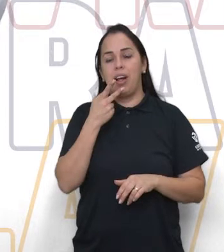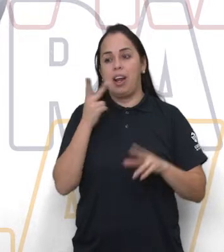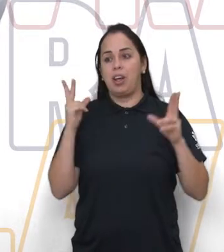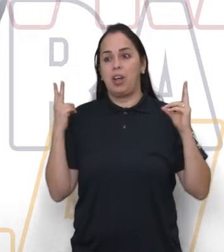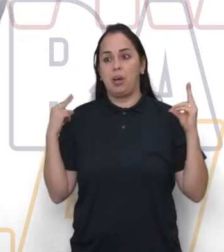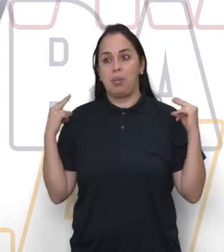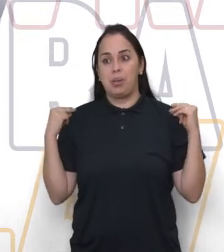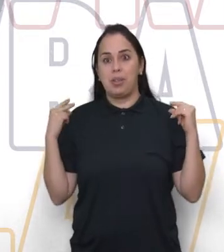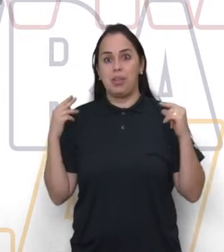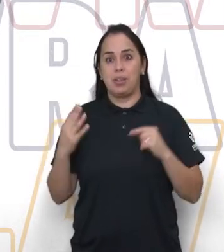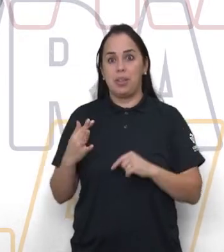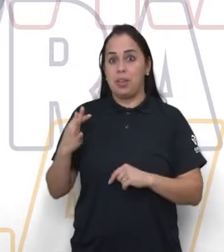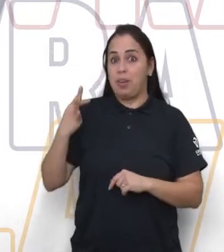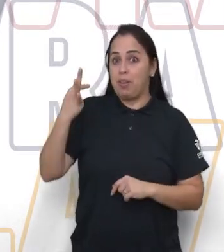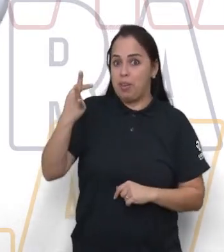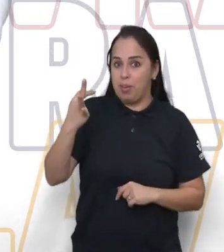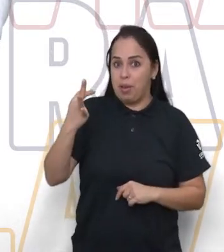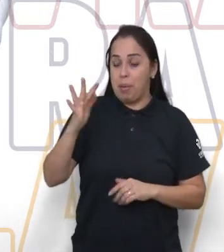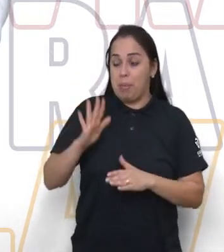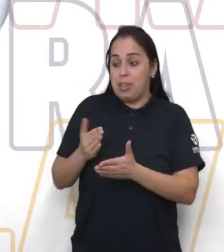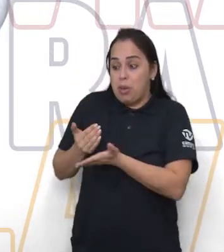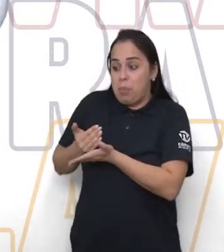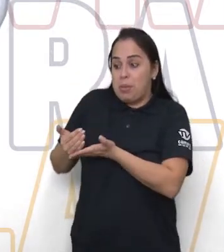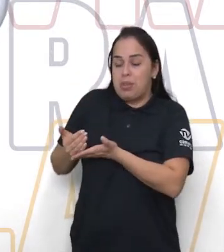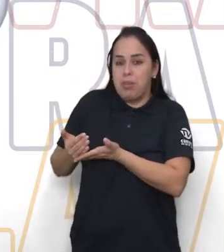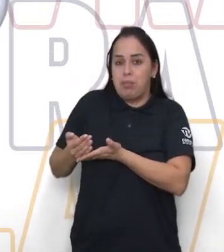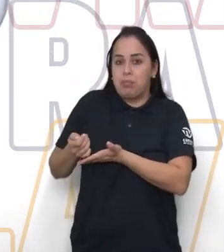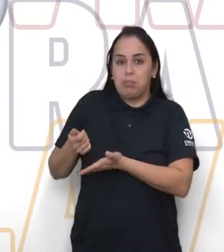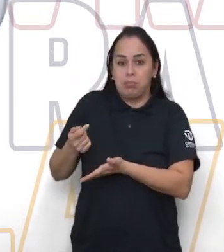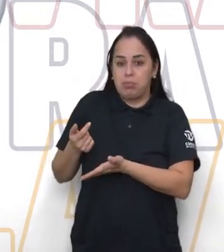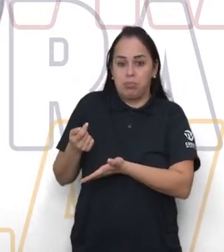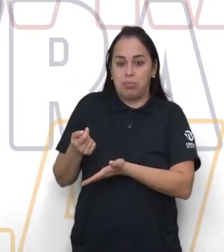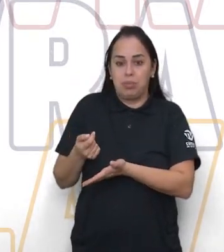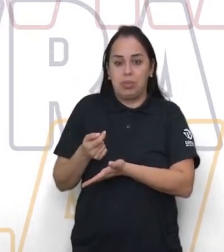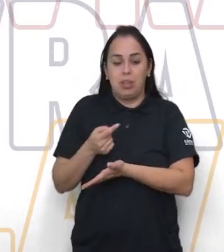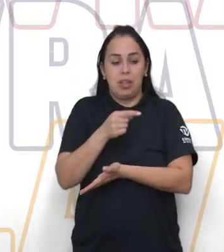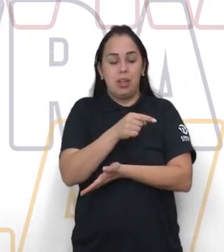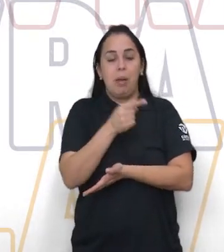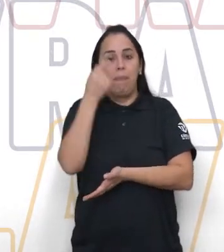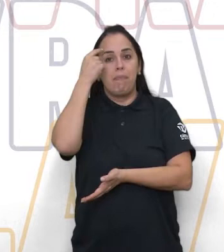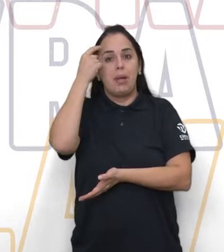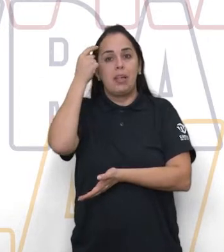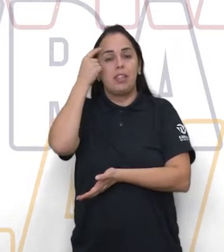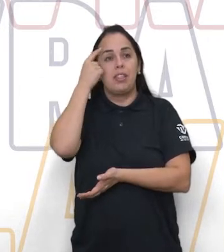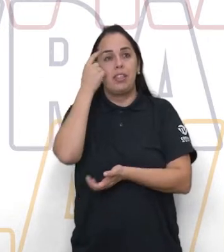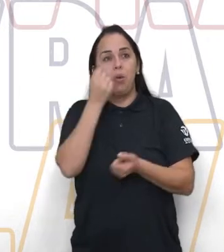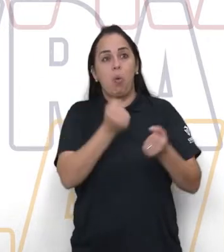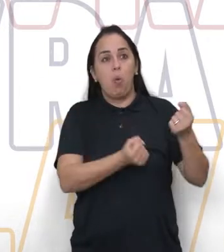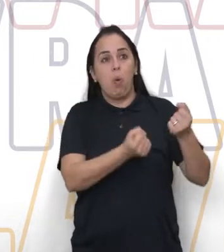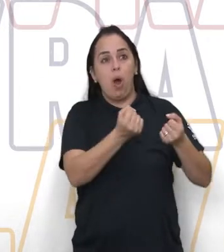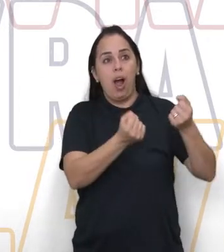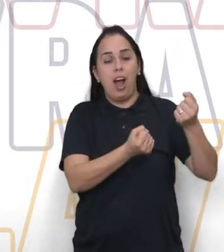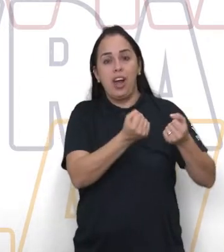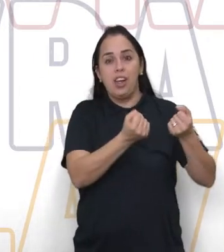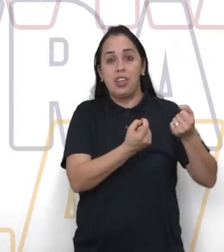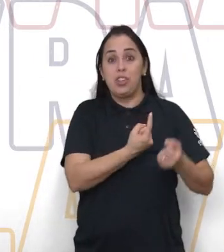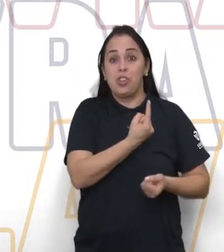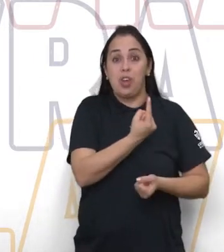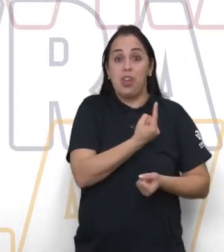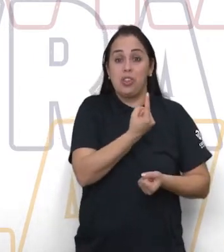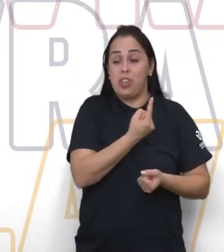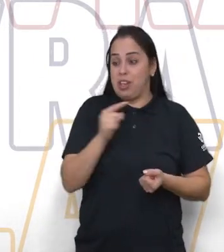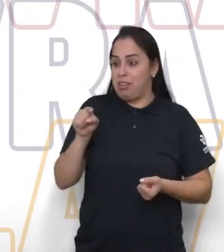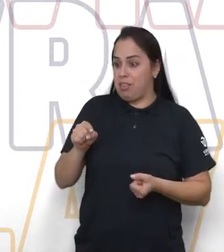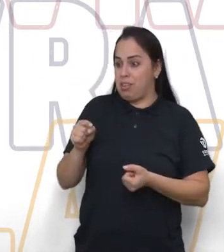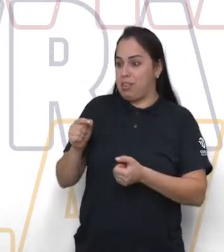é uma profissão do Futuro o seu há pouco tempo a gente já tá falando de um carro autônomo que vai fazer essa profissão que